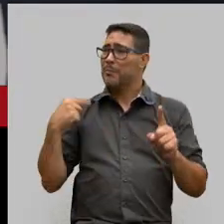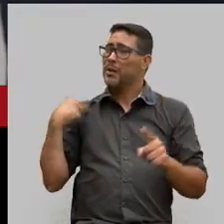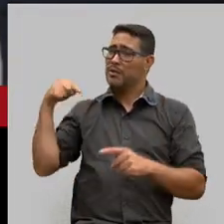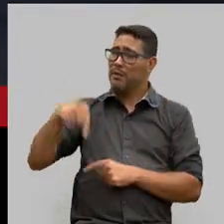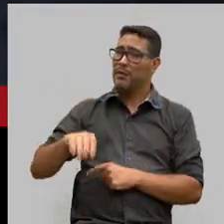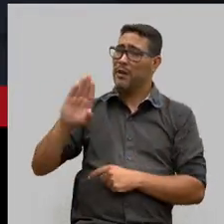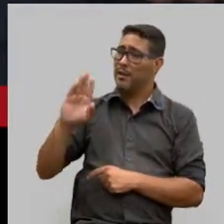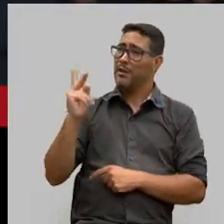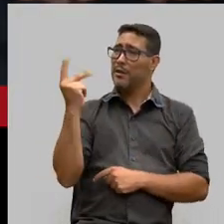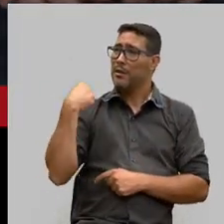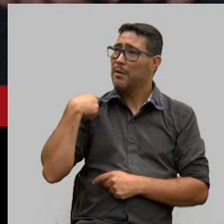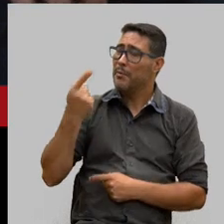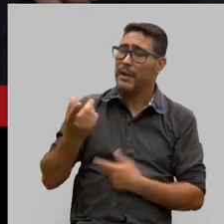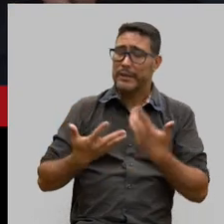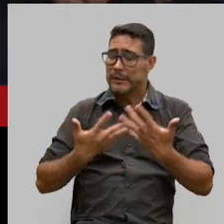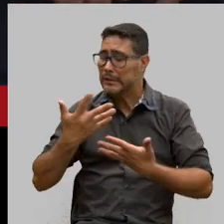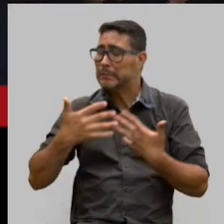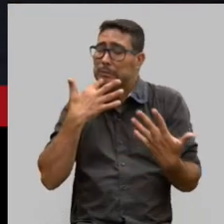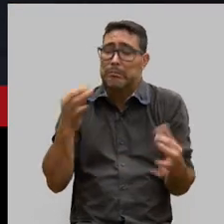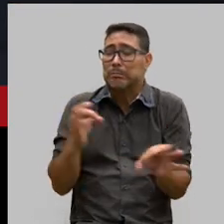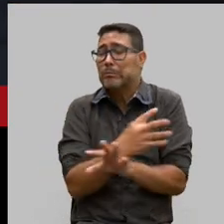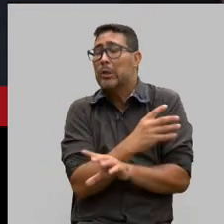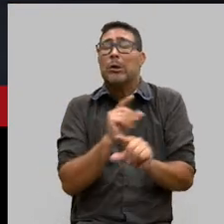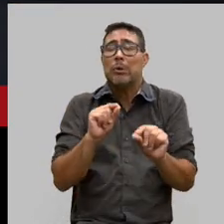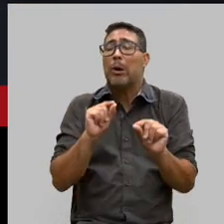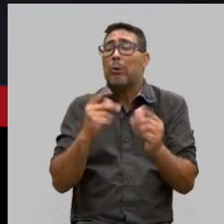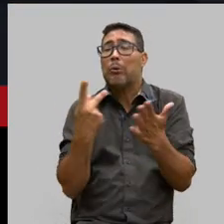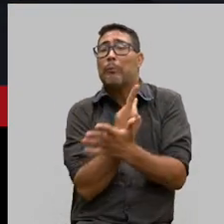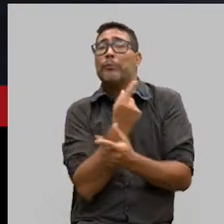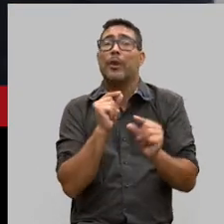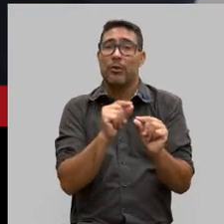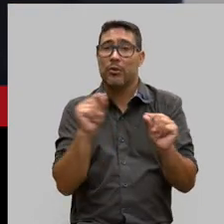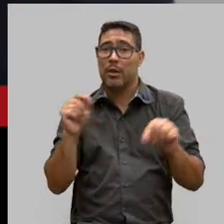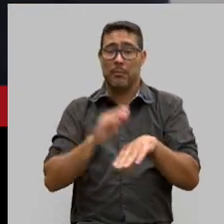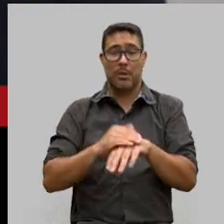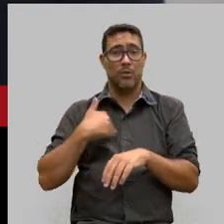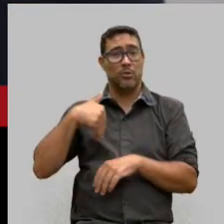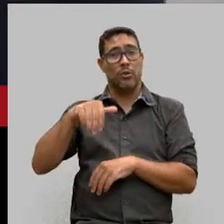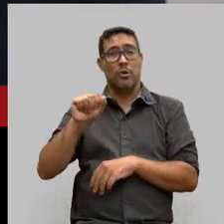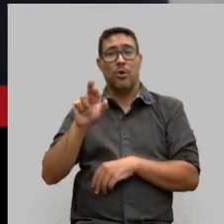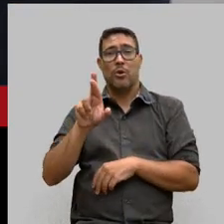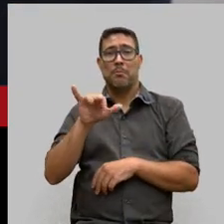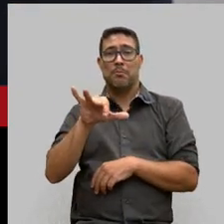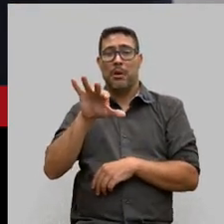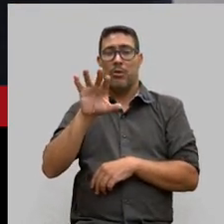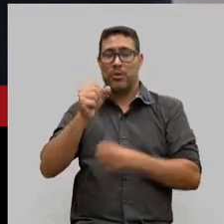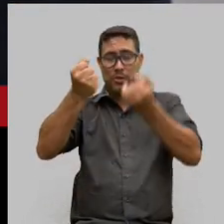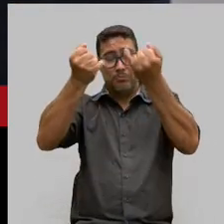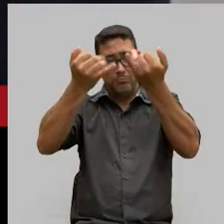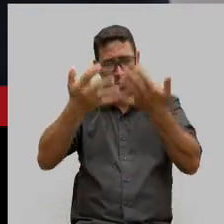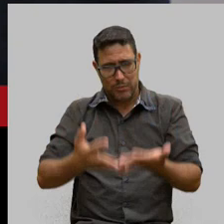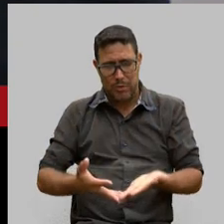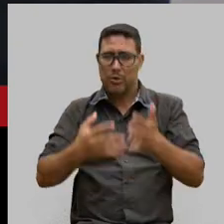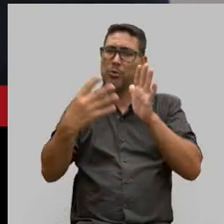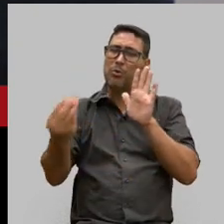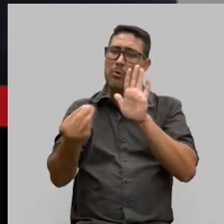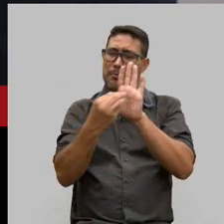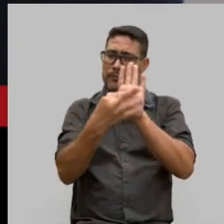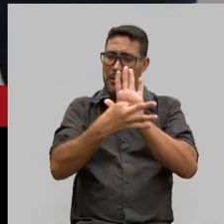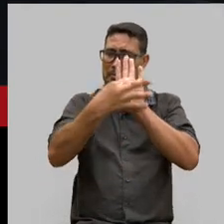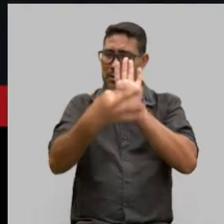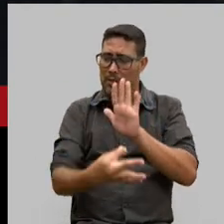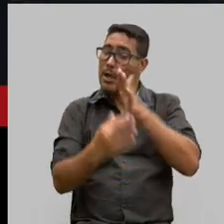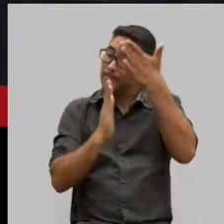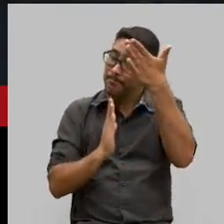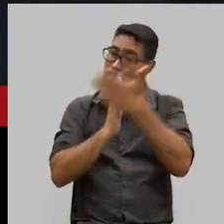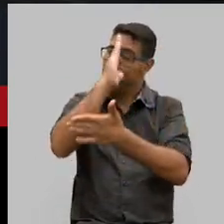audiência mas o que que sai de concreto olha só Dr Maurício relator do projeto acabou de emitir um belo parecer aprovando o projeto que agora